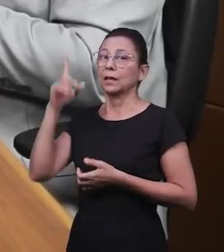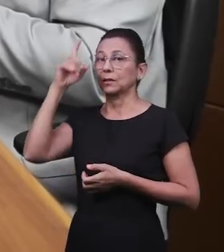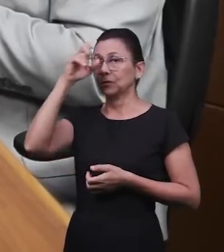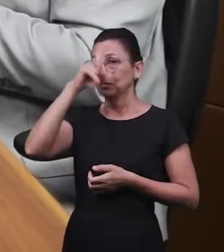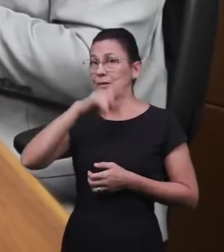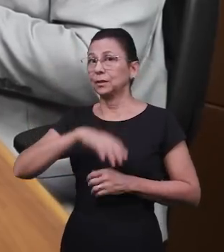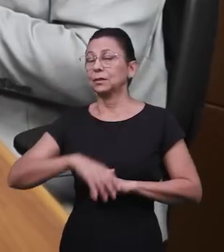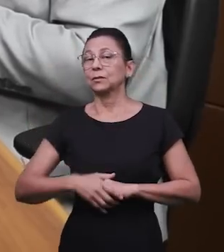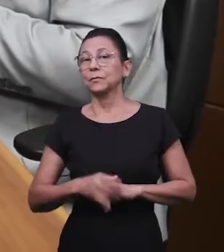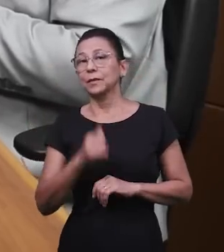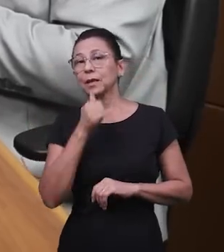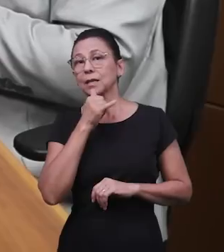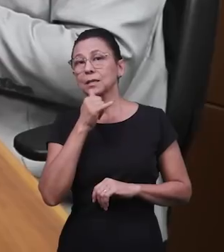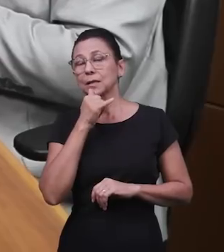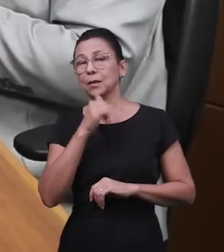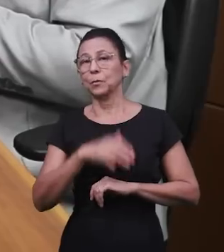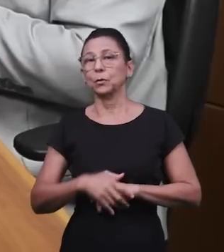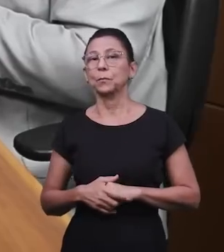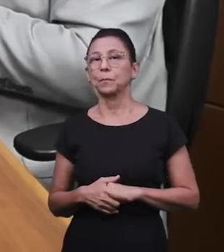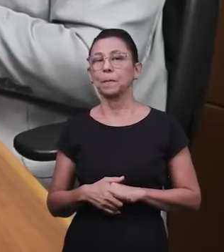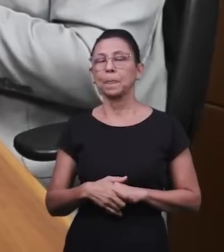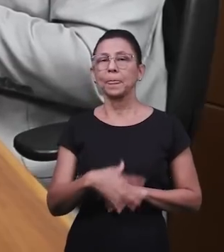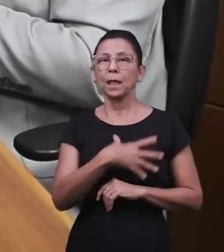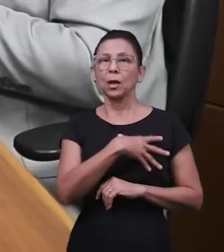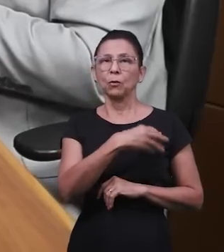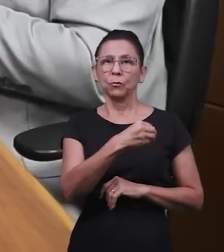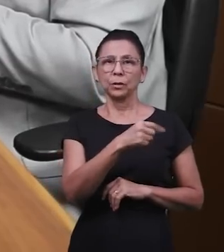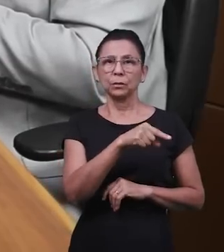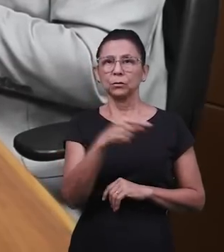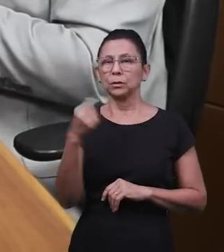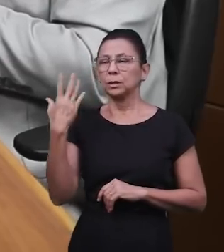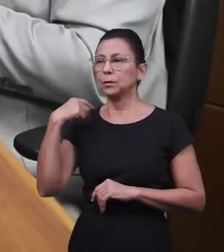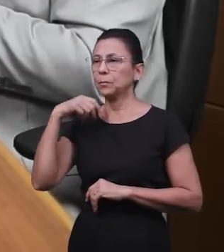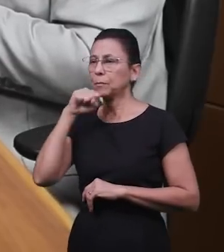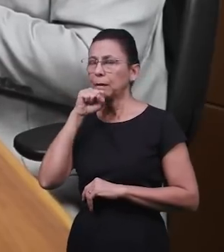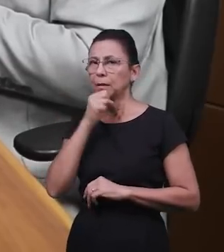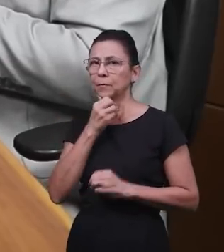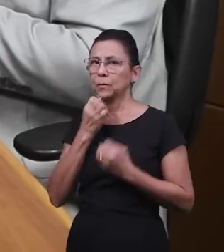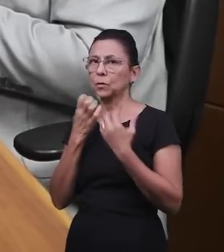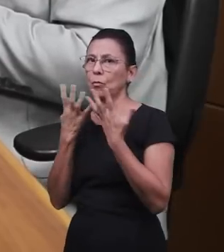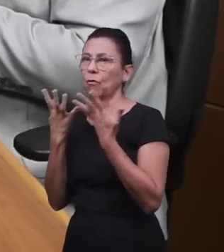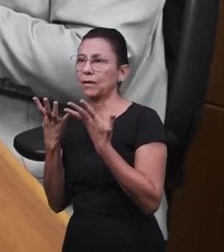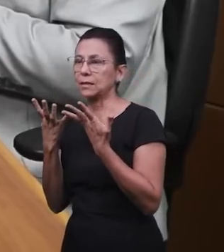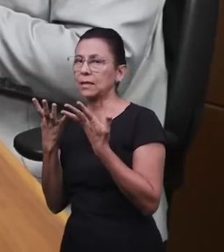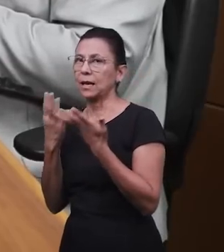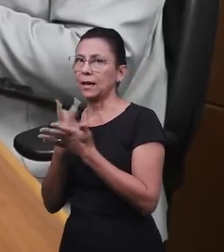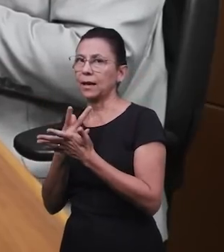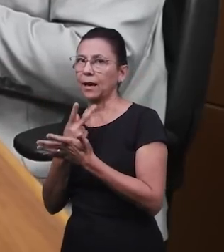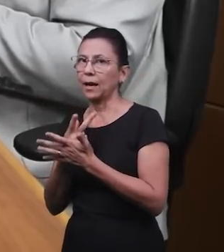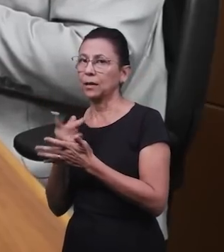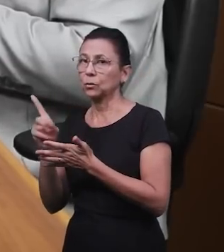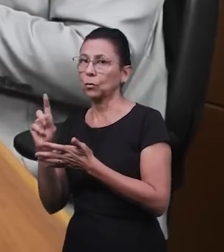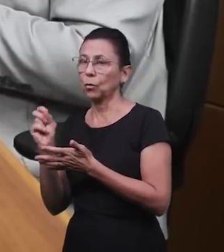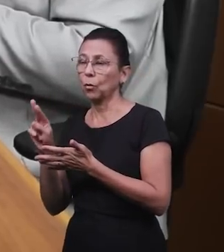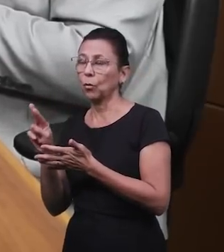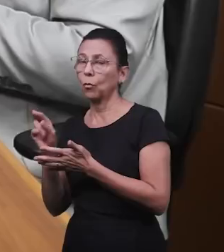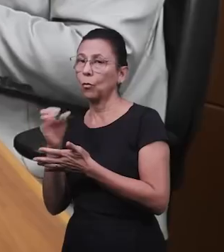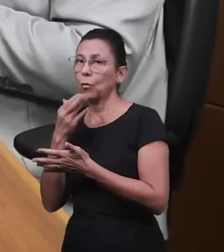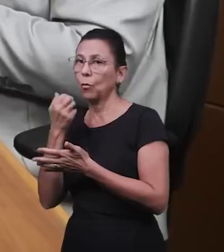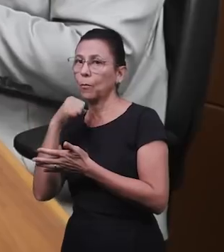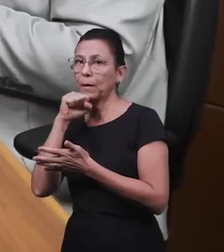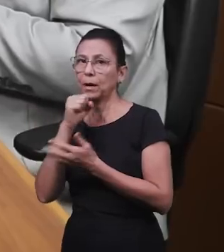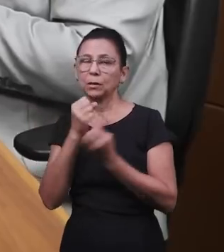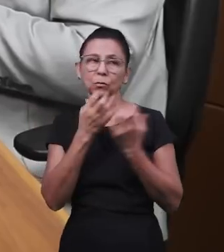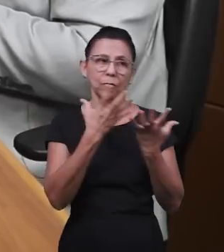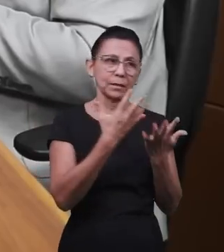filho confessar para o pai quando ele errou com o pai. Eu lembro de uma história de um filho, adolescente,